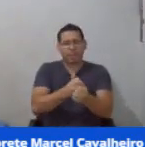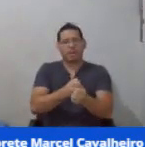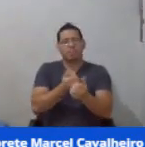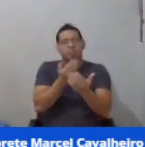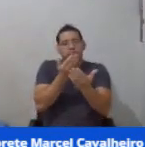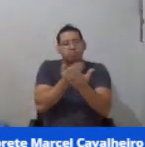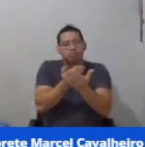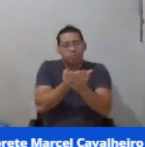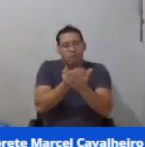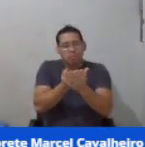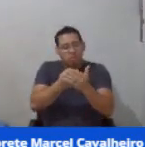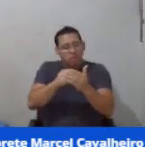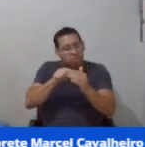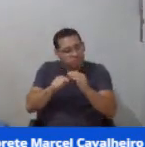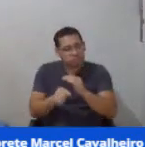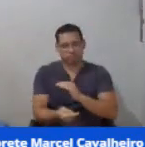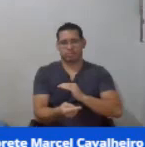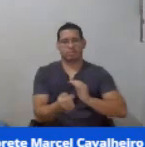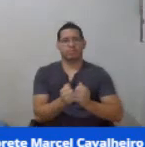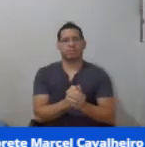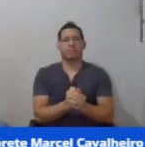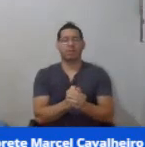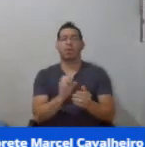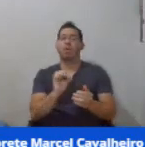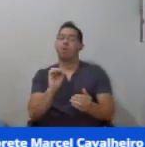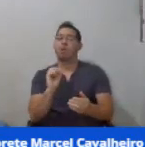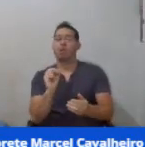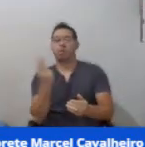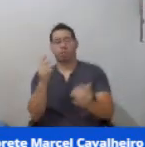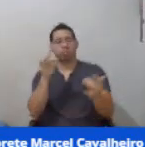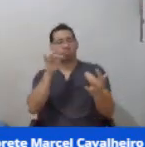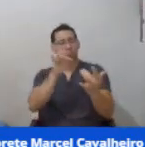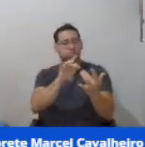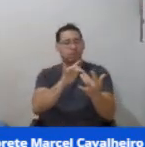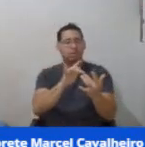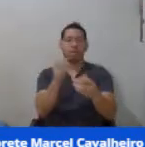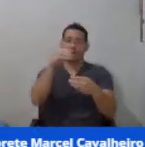e estabelecer relações a partir de cada habilidade,